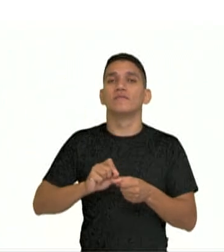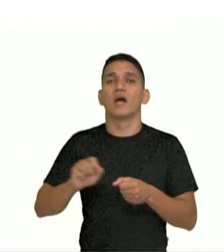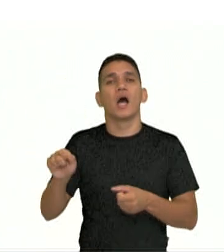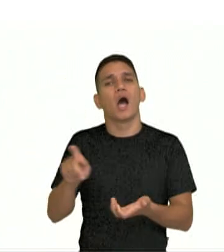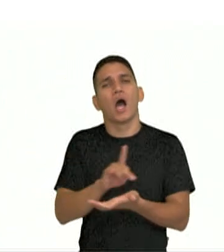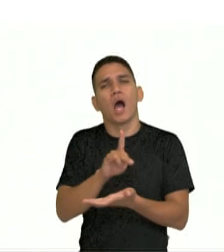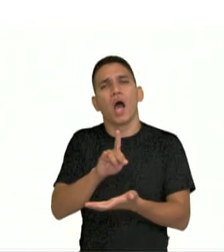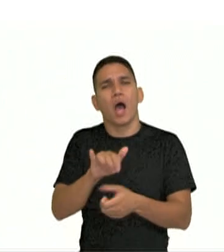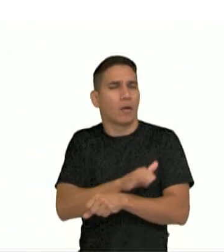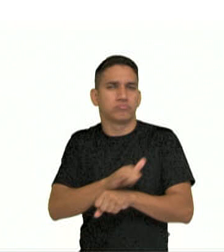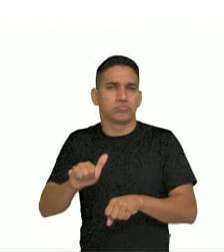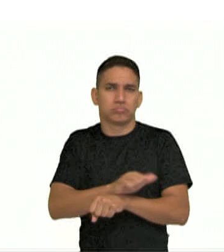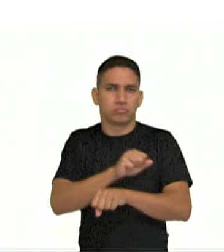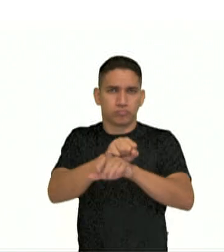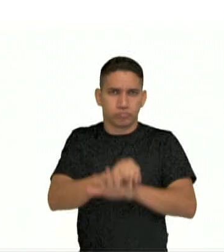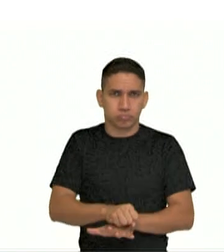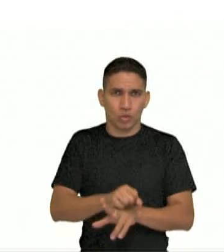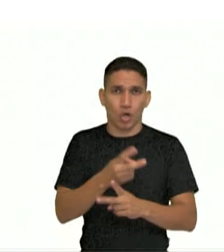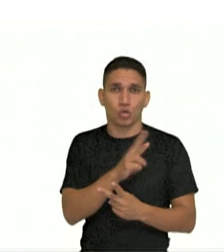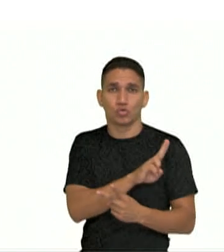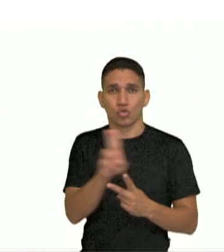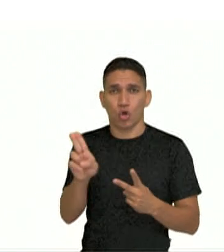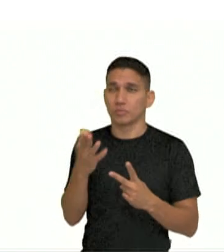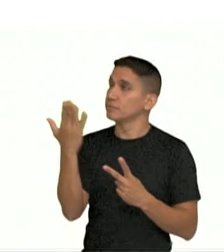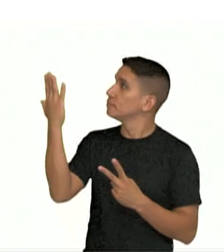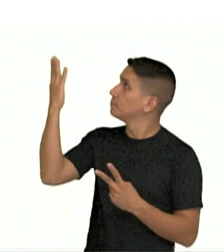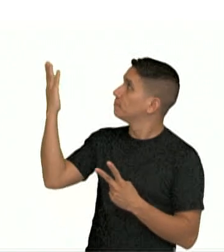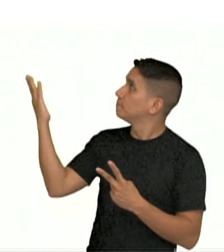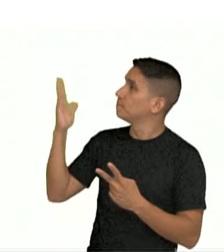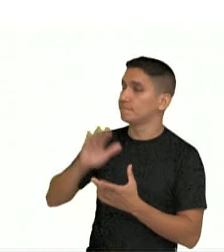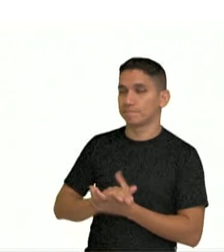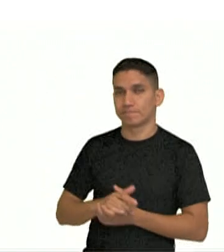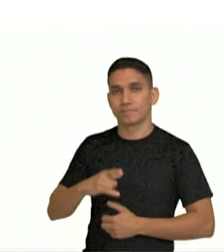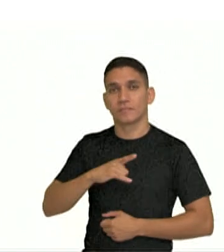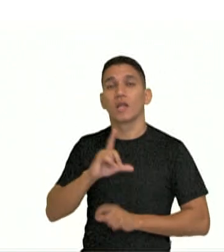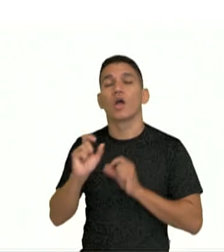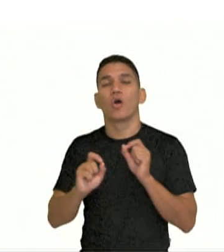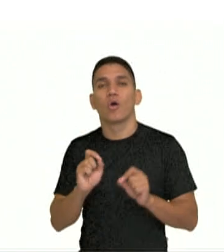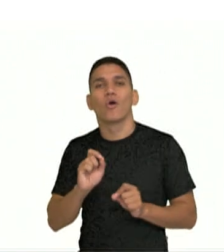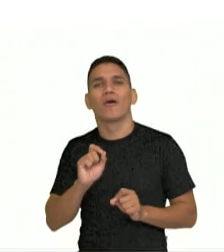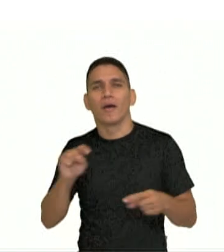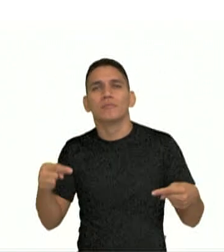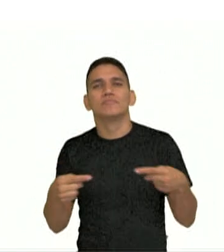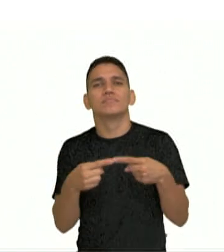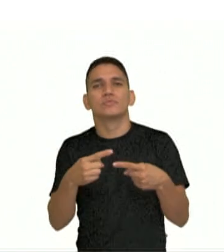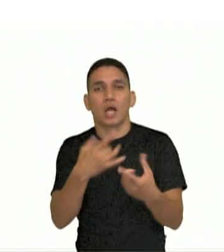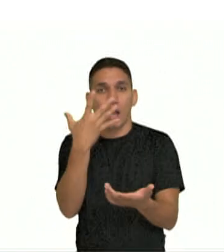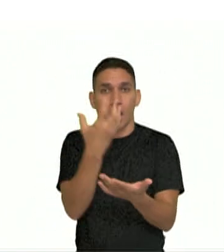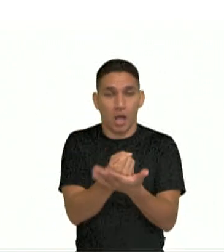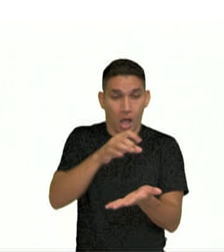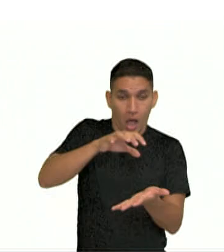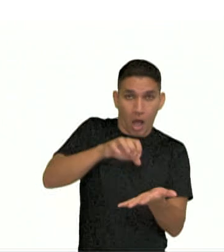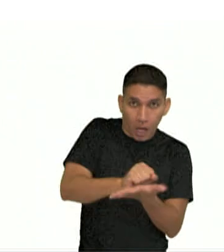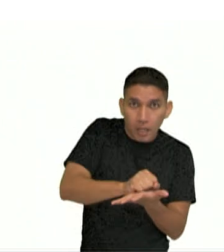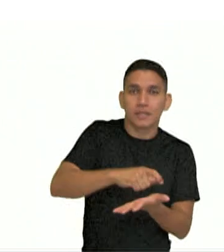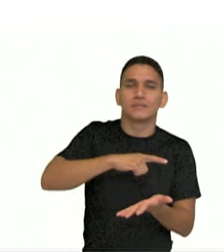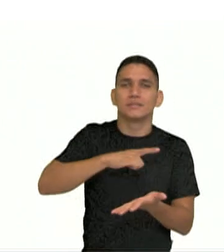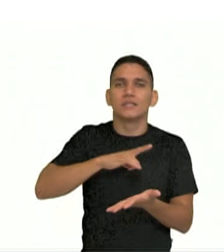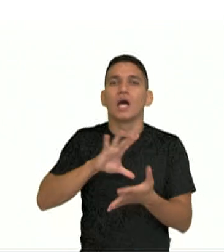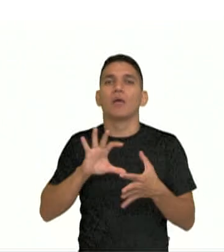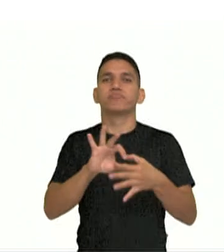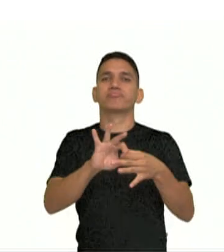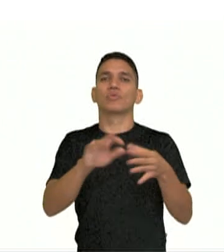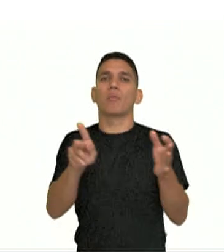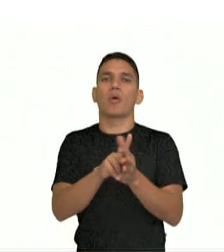programas como Audacity e Adobe Audition. Por fim, cadastre o programa em um agregador de